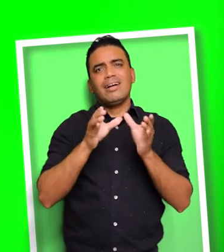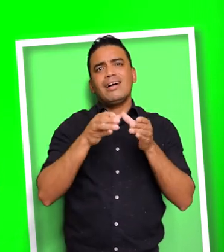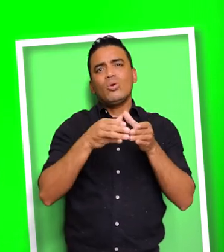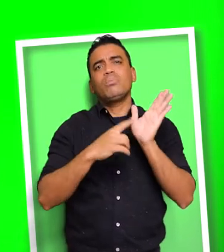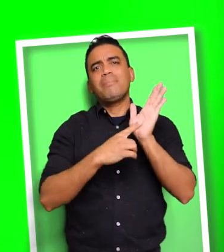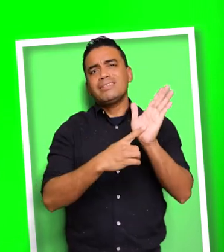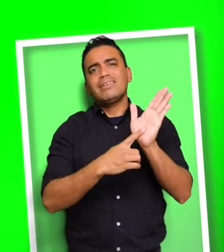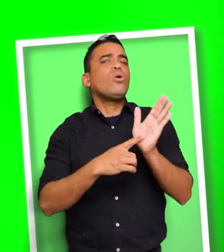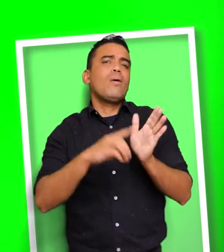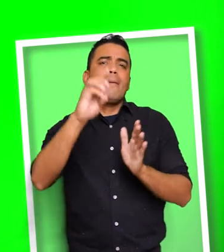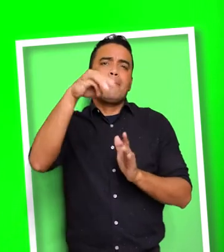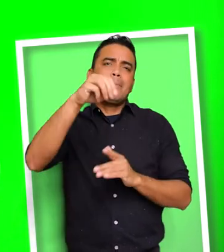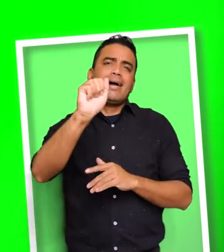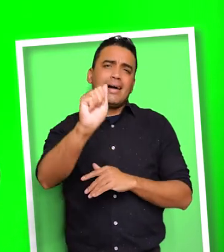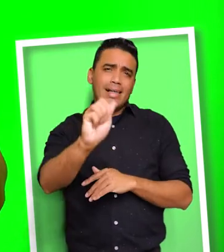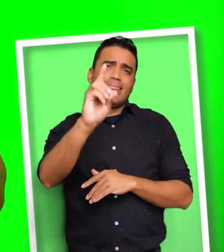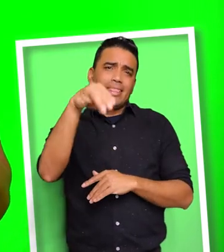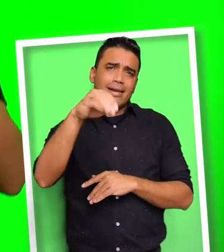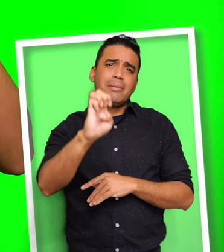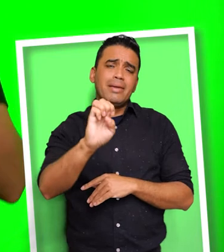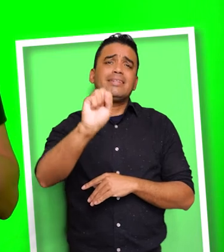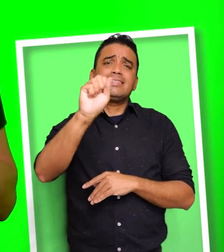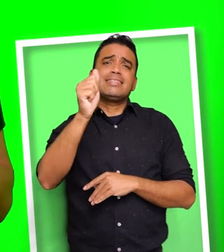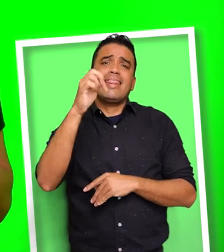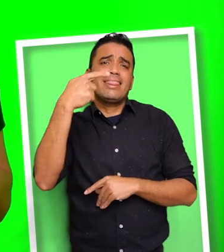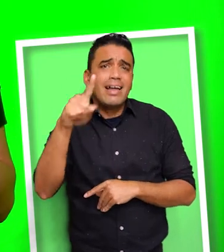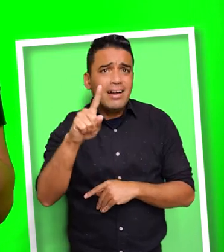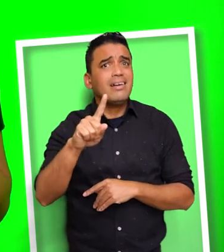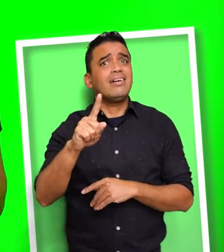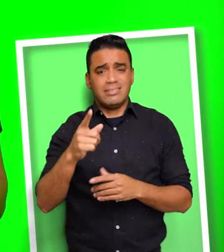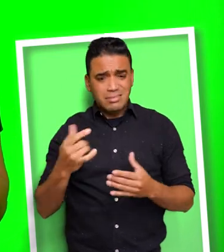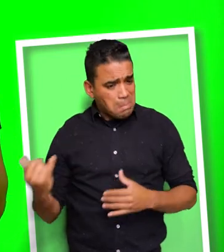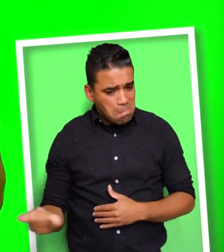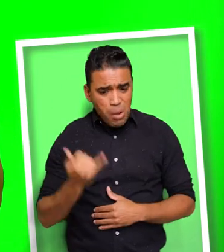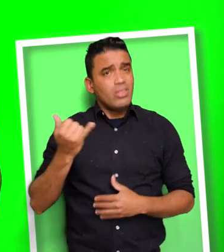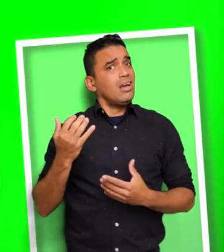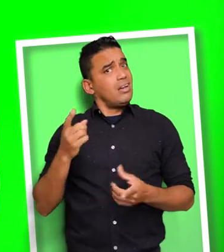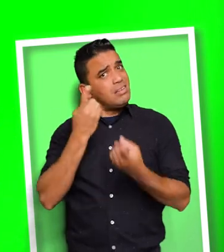em texto, não resolve o problema. Porque a música é essencial para